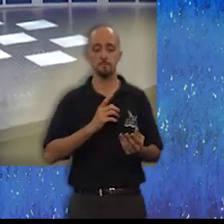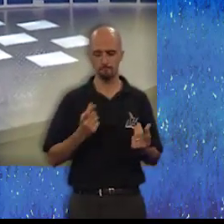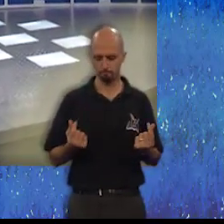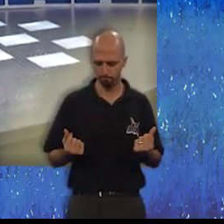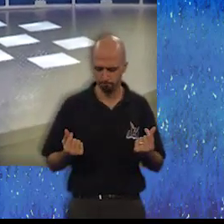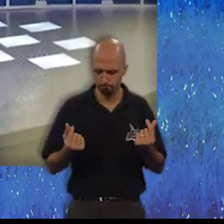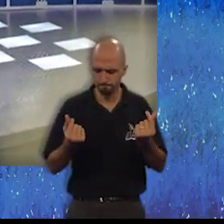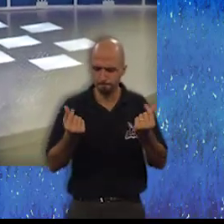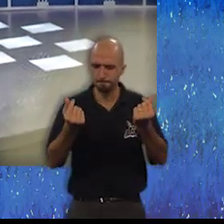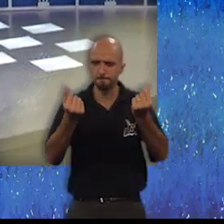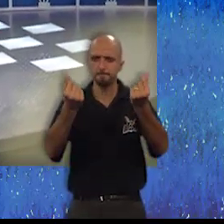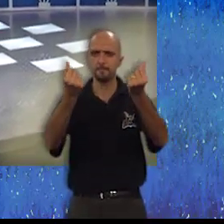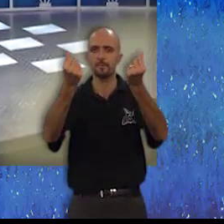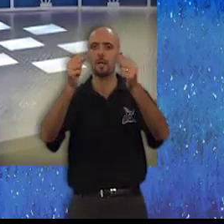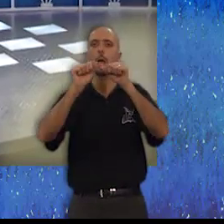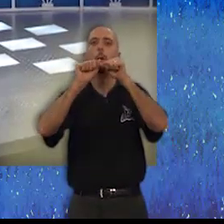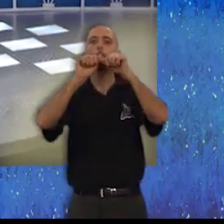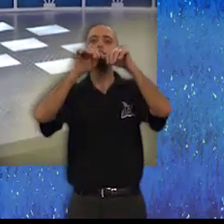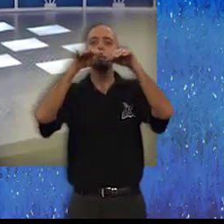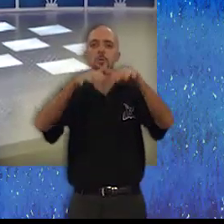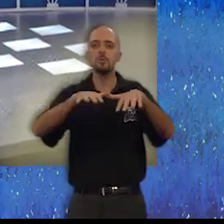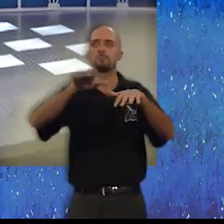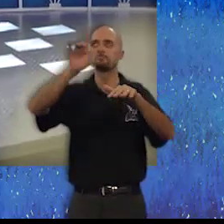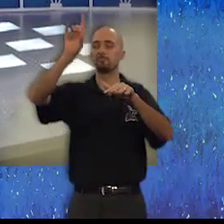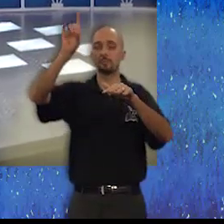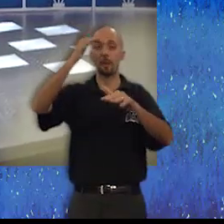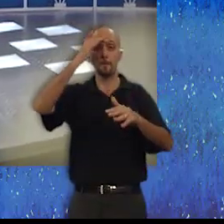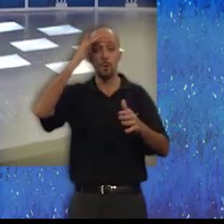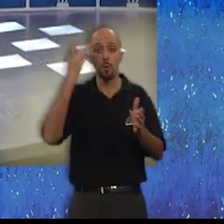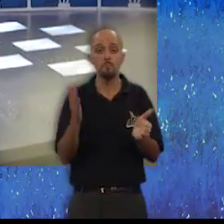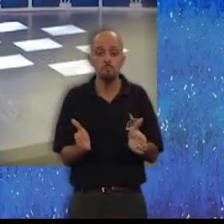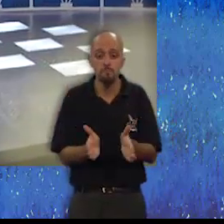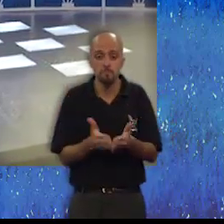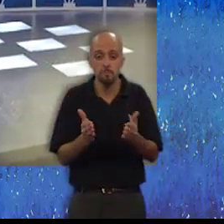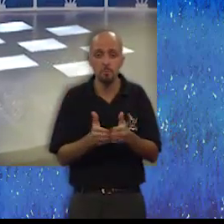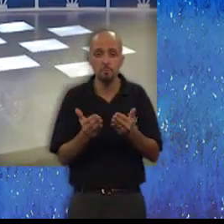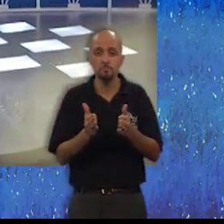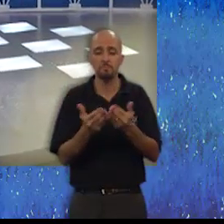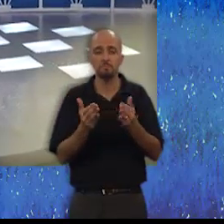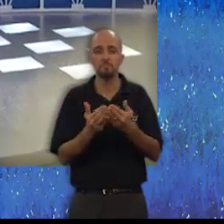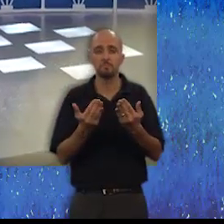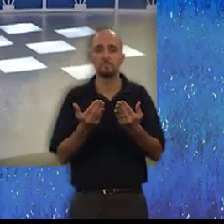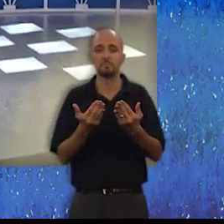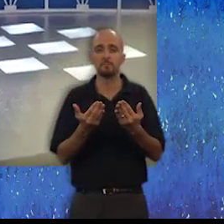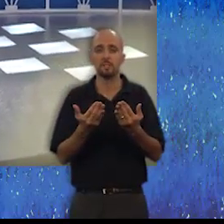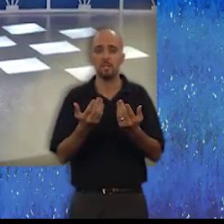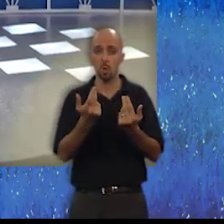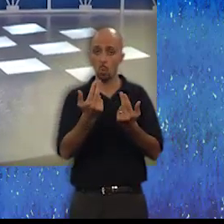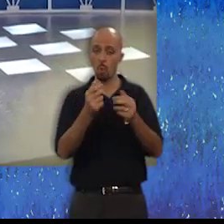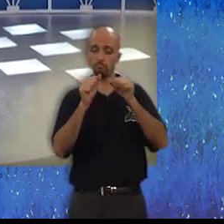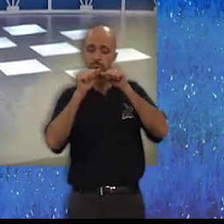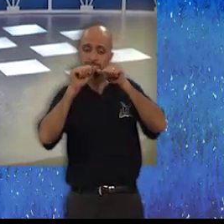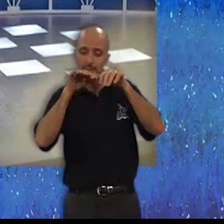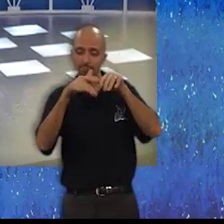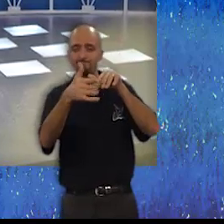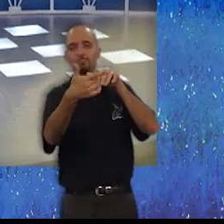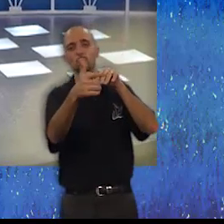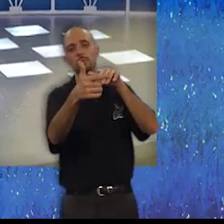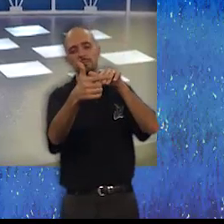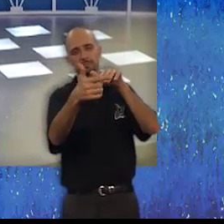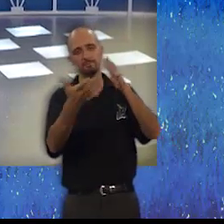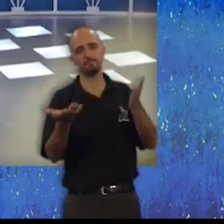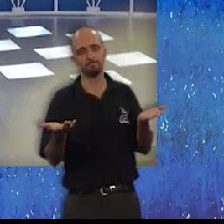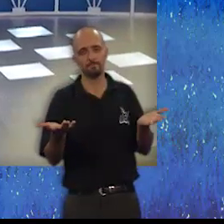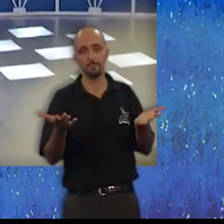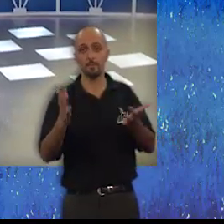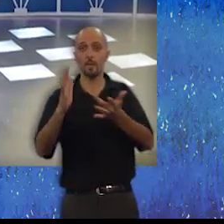pessoa abençoada por Deus, e uma pessoa pobre era uma pessoa amaldiçoada. ou seja, não abençoada. Aí